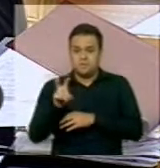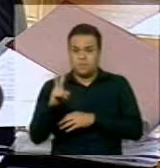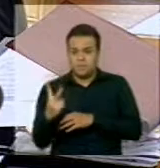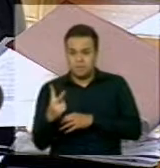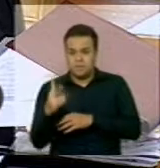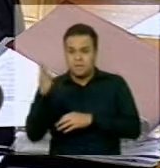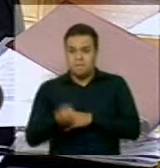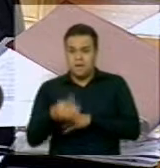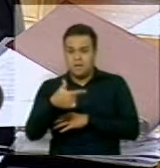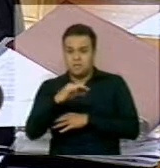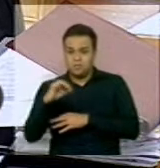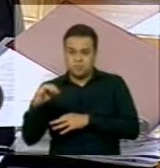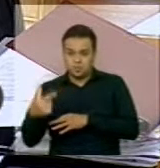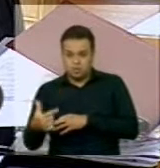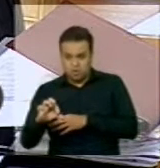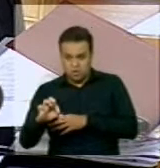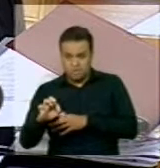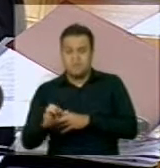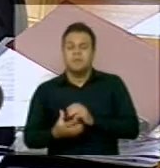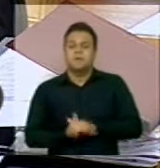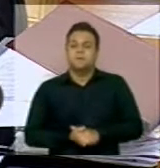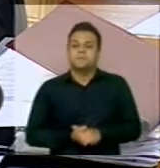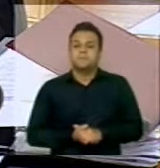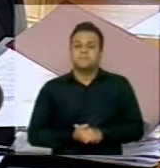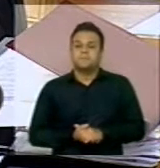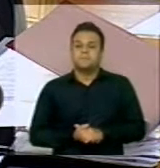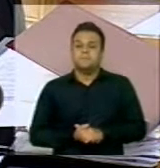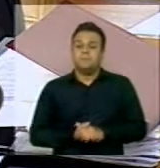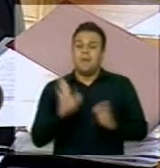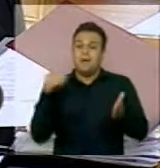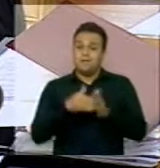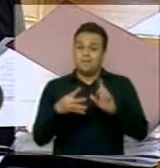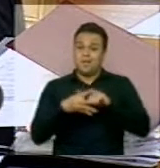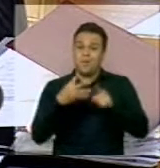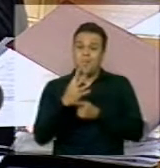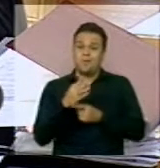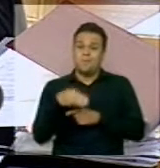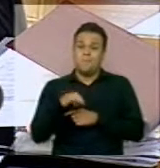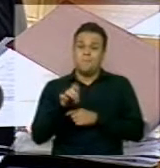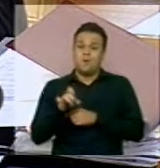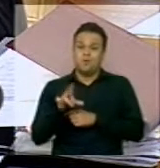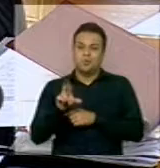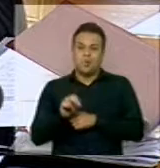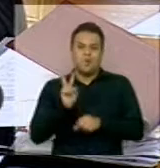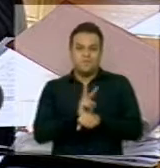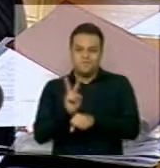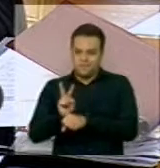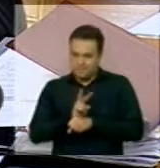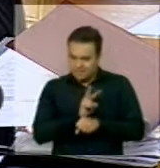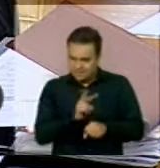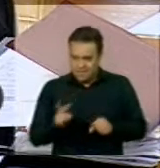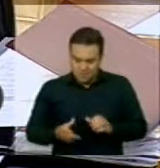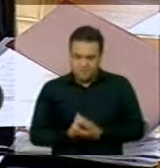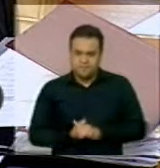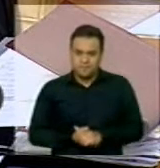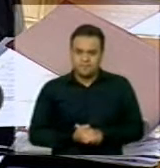11.952/2009, ao dispensar a vistoria prévia nos imóveis rurais e até quatro módulos fiscais, a fim de que essa medida de